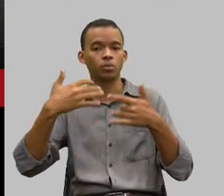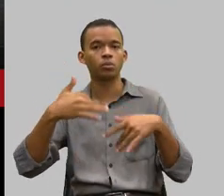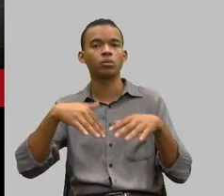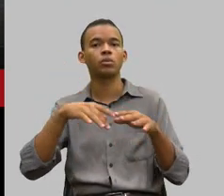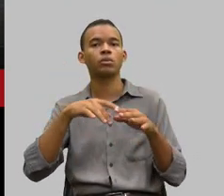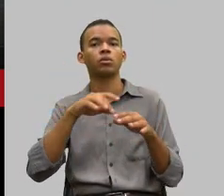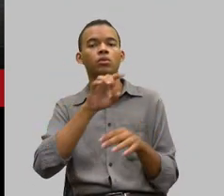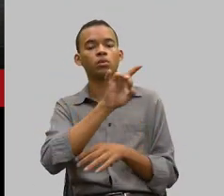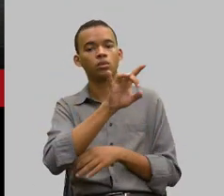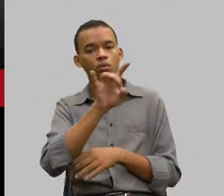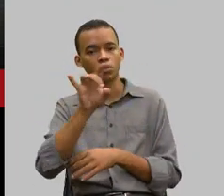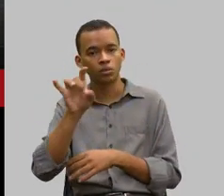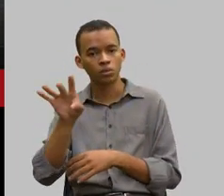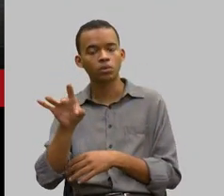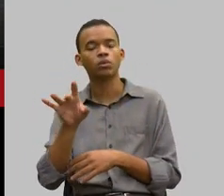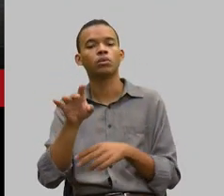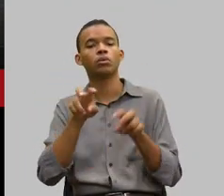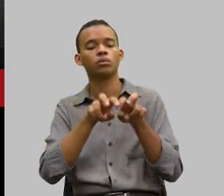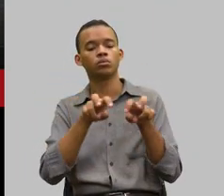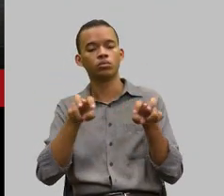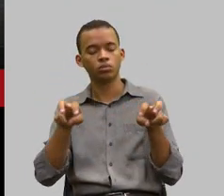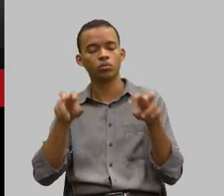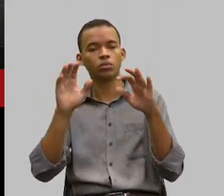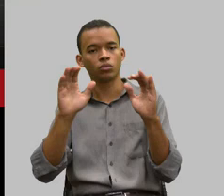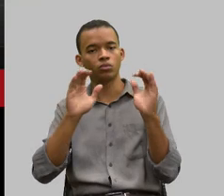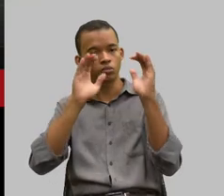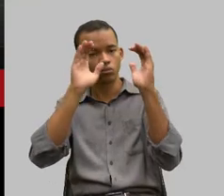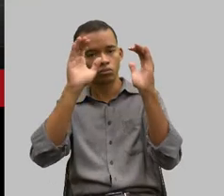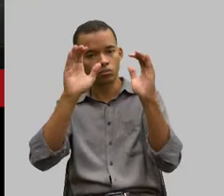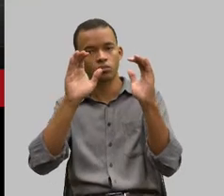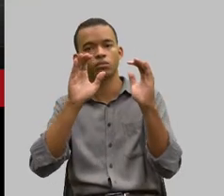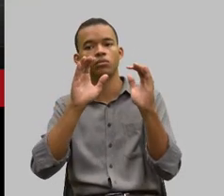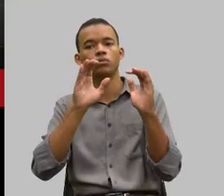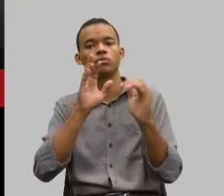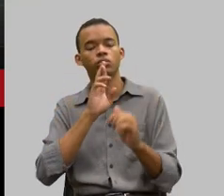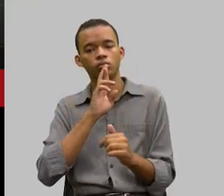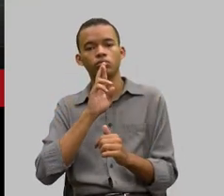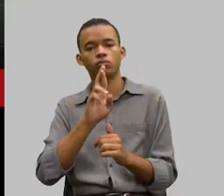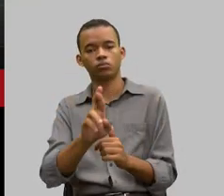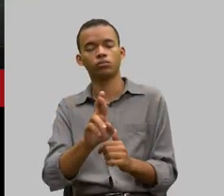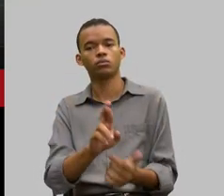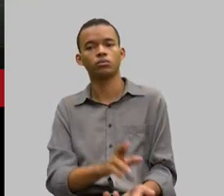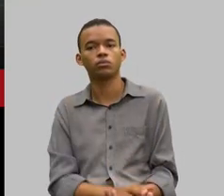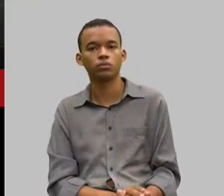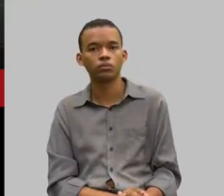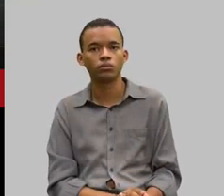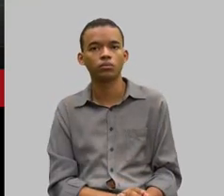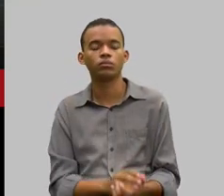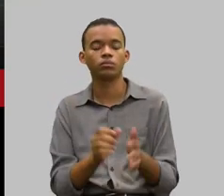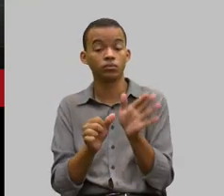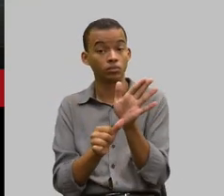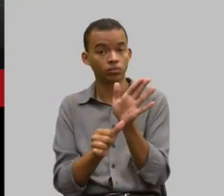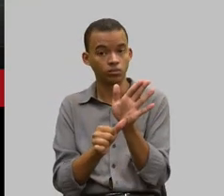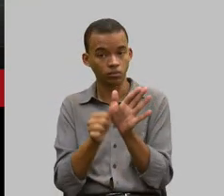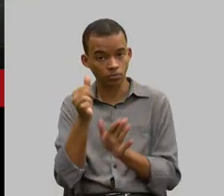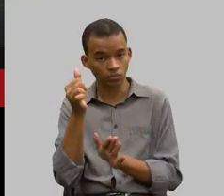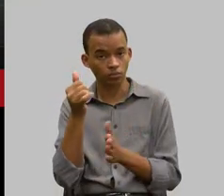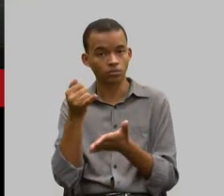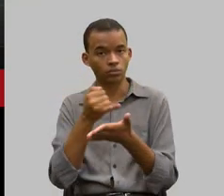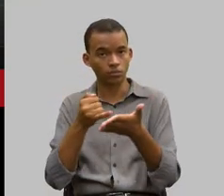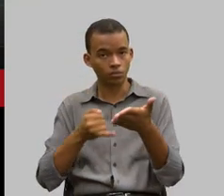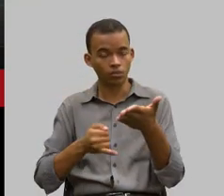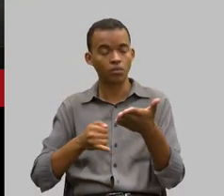da mesa que são as autoridades então aqui o primeiro inscrito Deputado